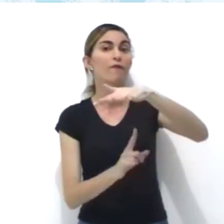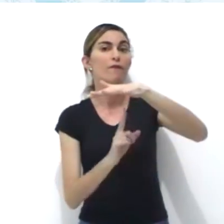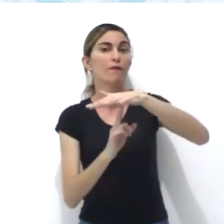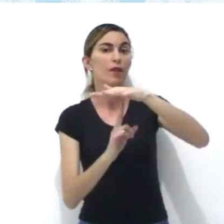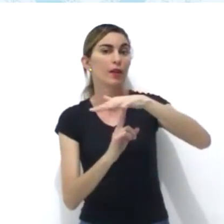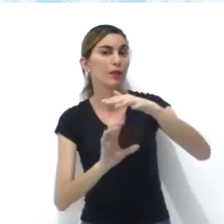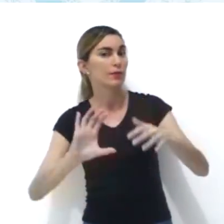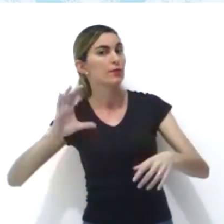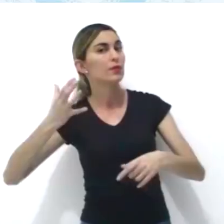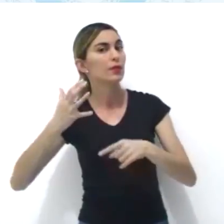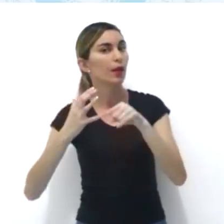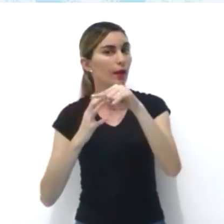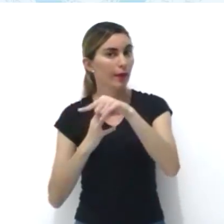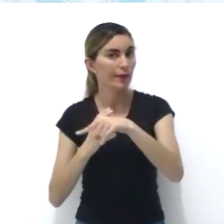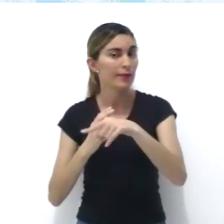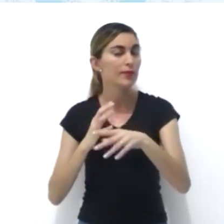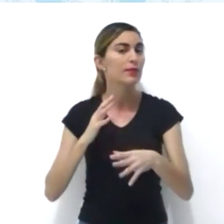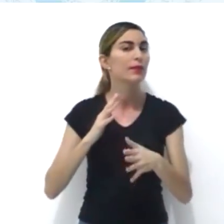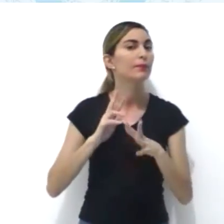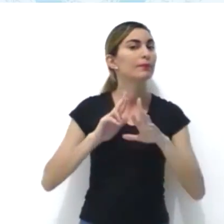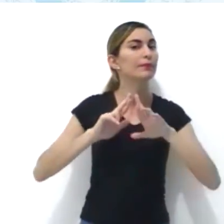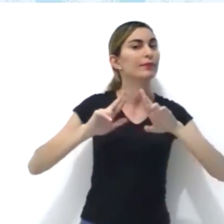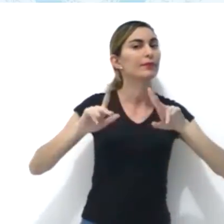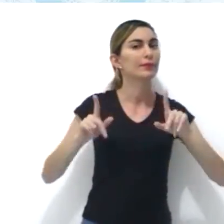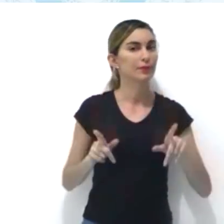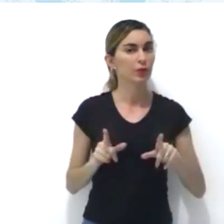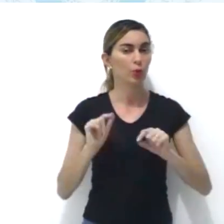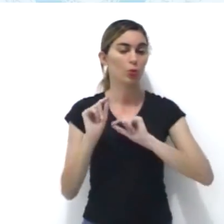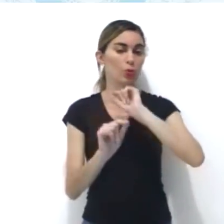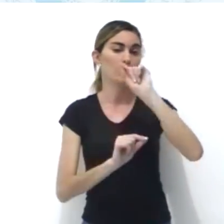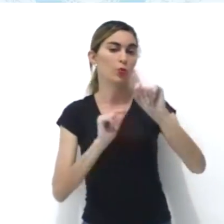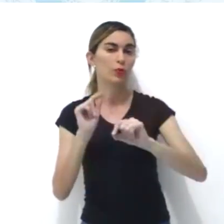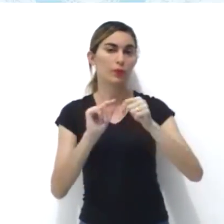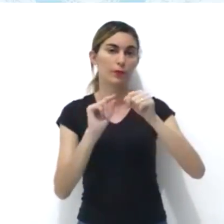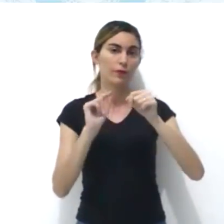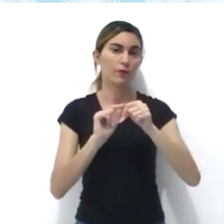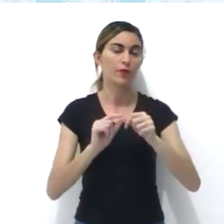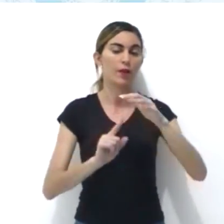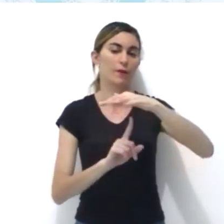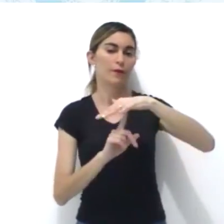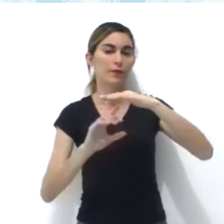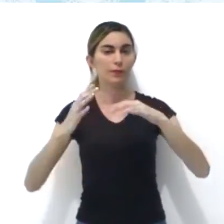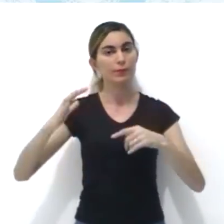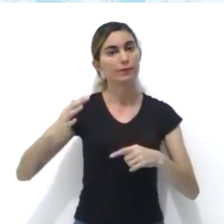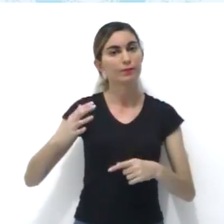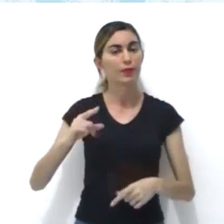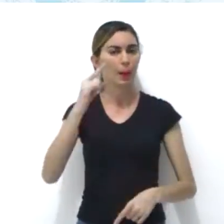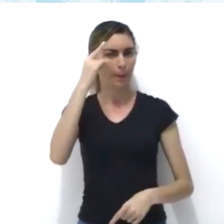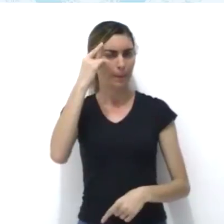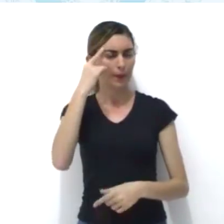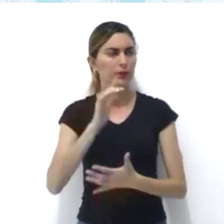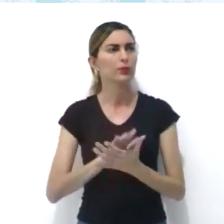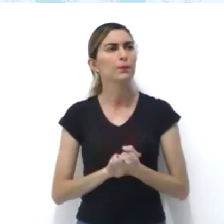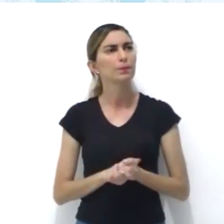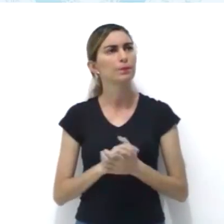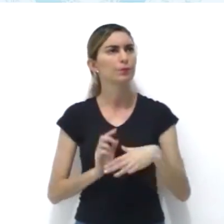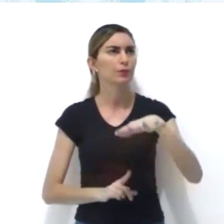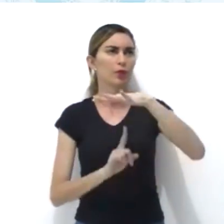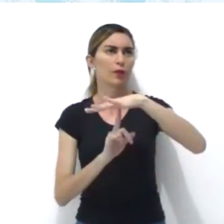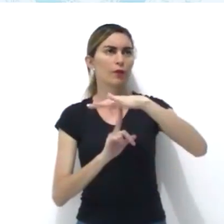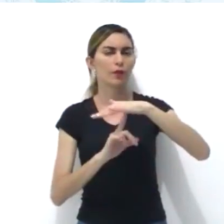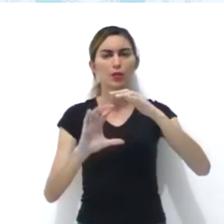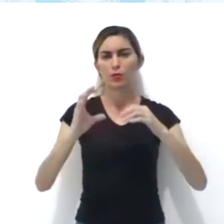Numa feira de ciências, nada disso. O que é que se faz numa feira de ciências? Pensem